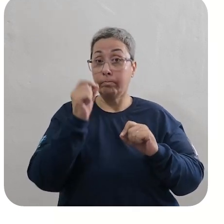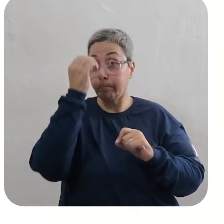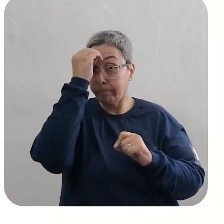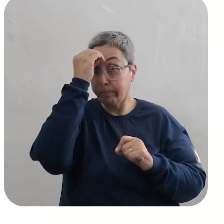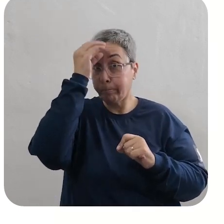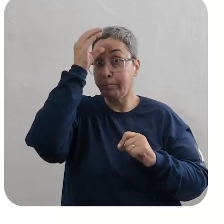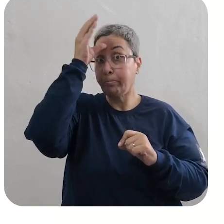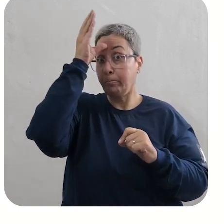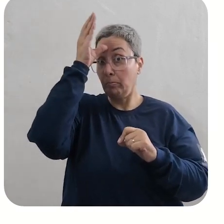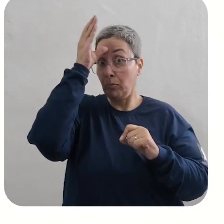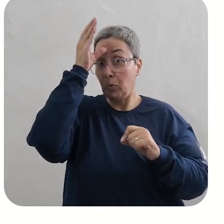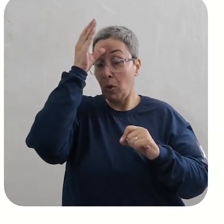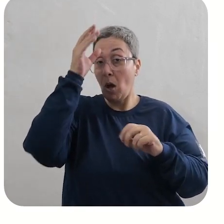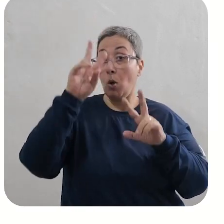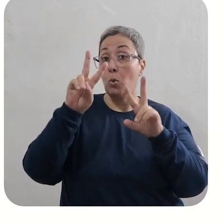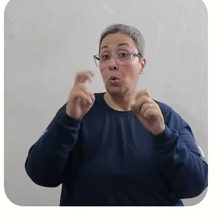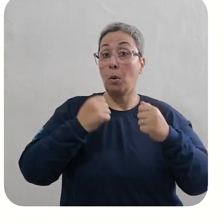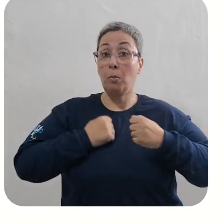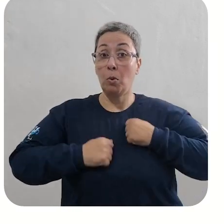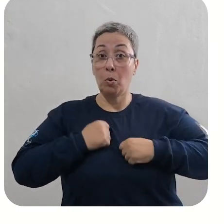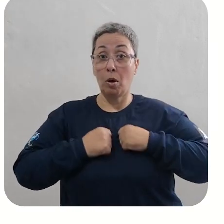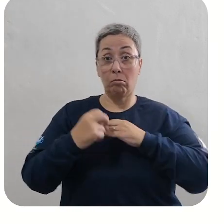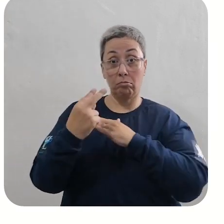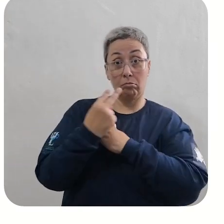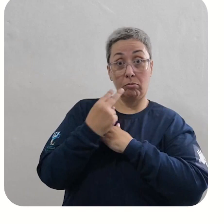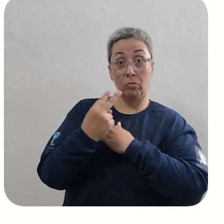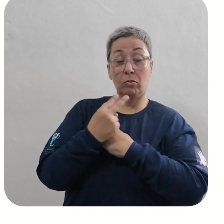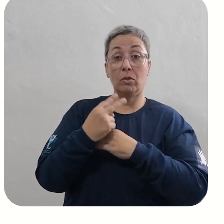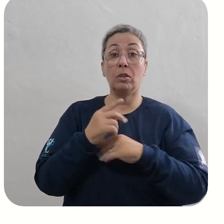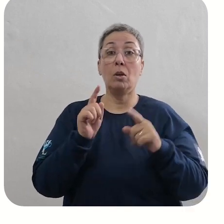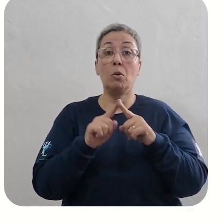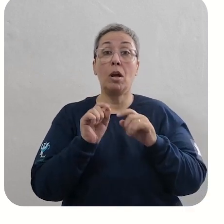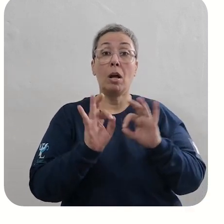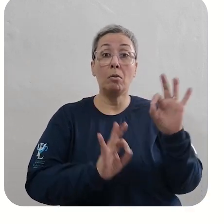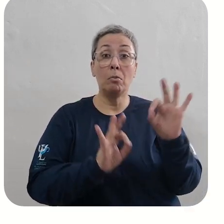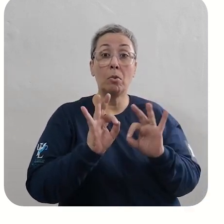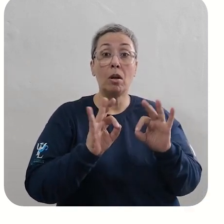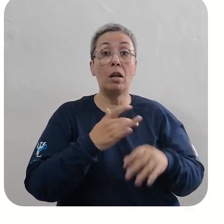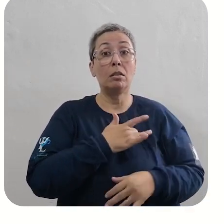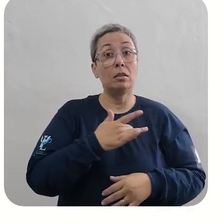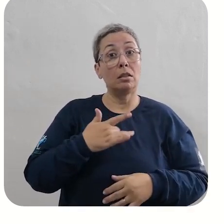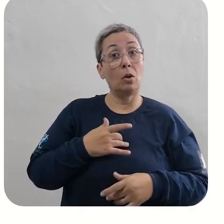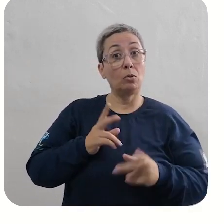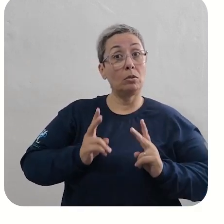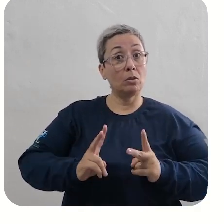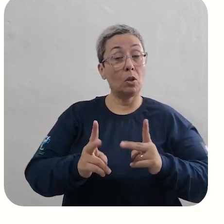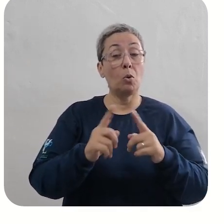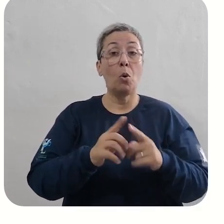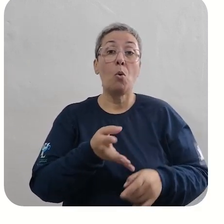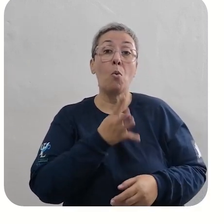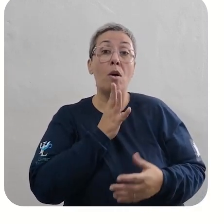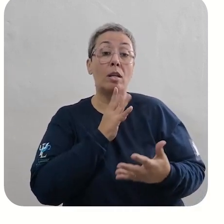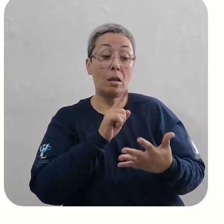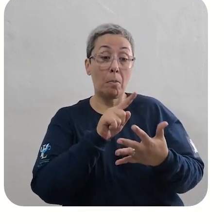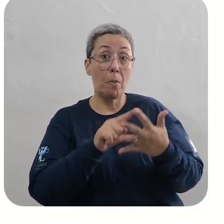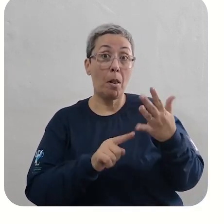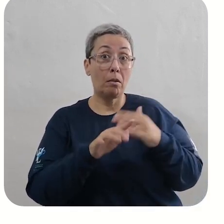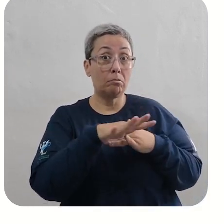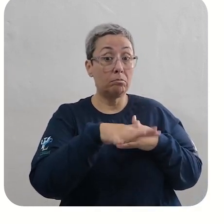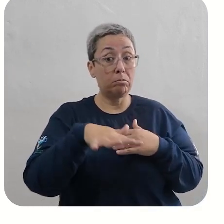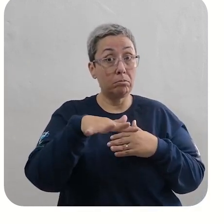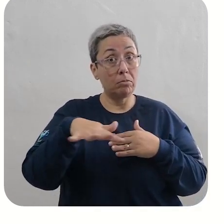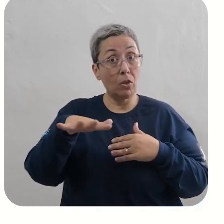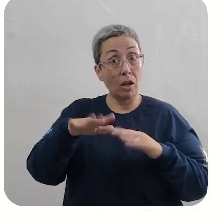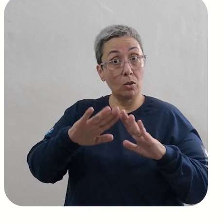de conhecimentos sobre higiene pessoal e autocuidado para a manutenção da saúde, conhecendo os diversos espaços